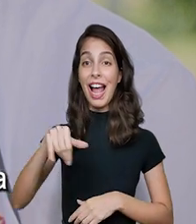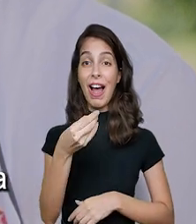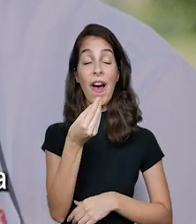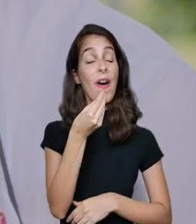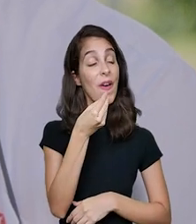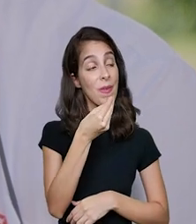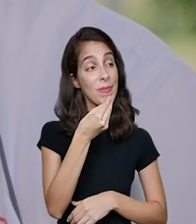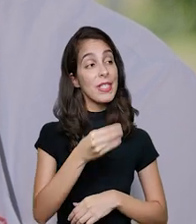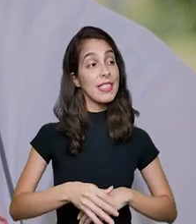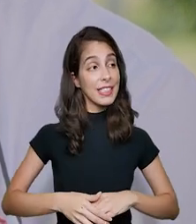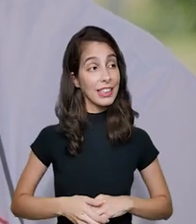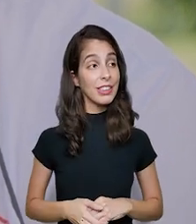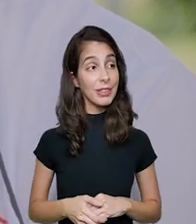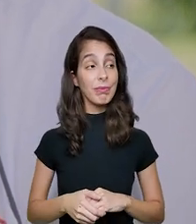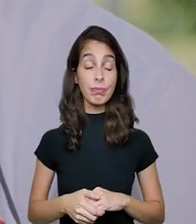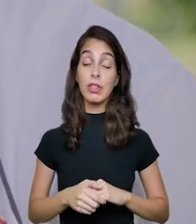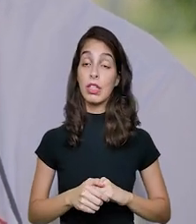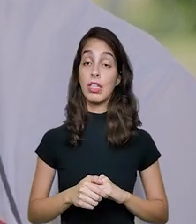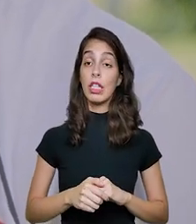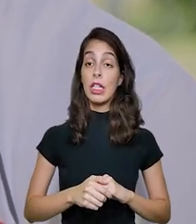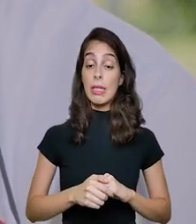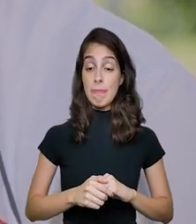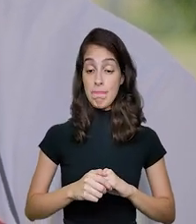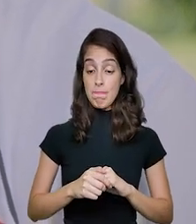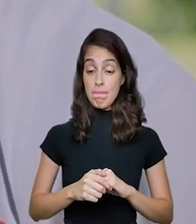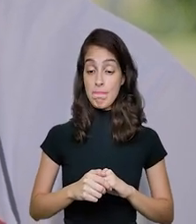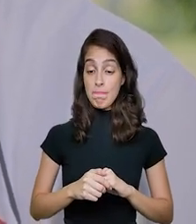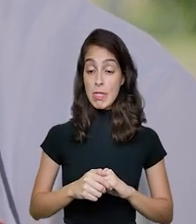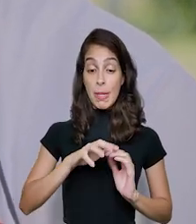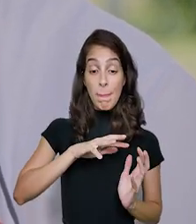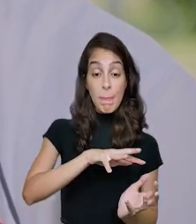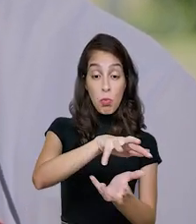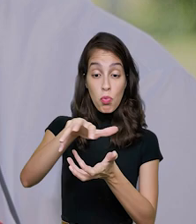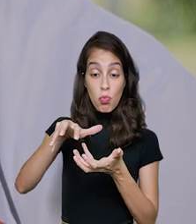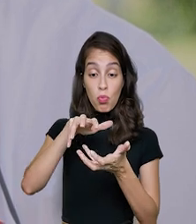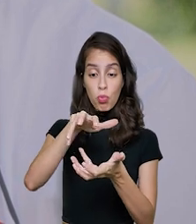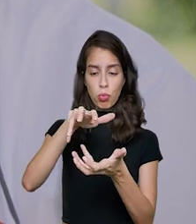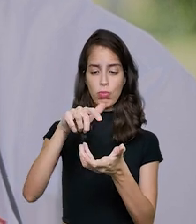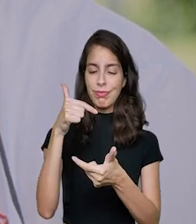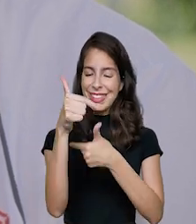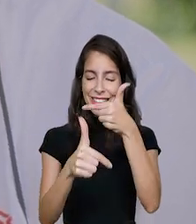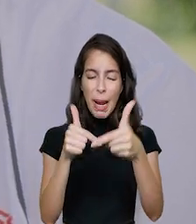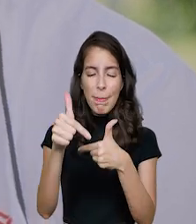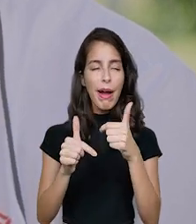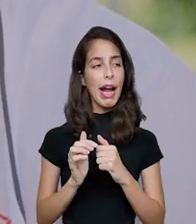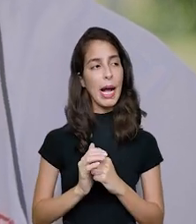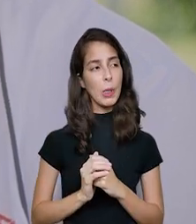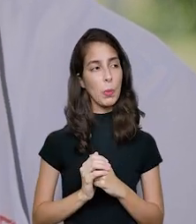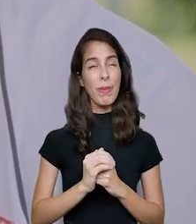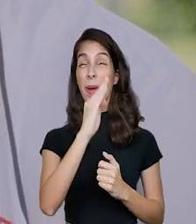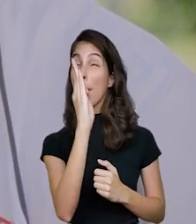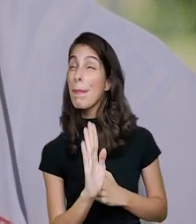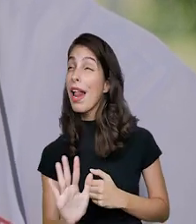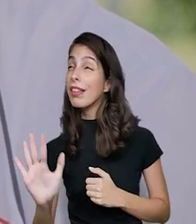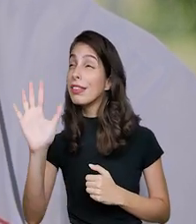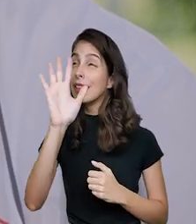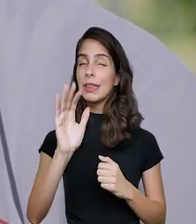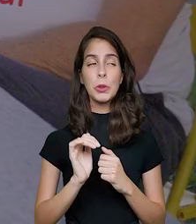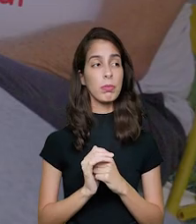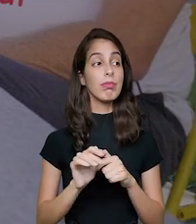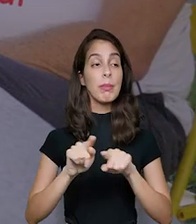dessa relação com o mundo mundo mundo do trabalho O Mundo Brasil e a